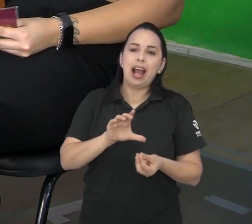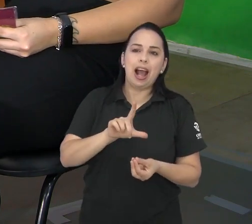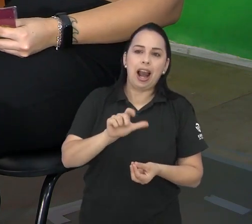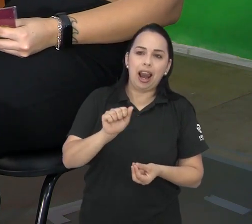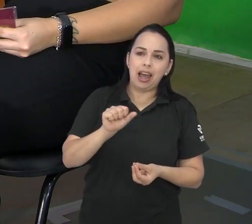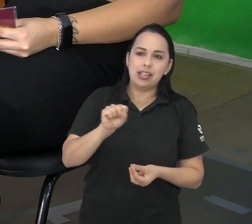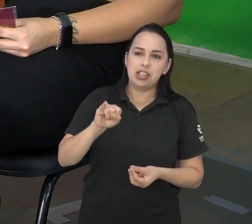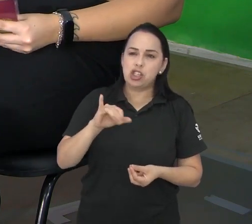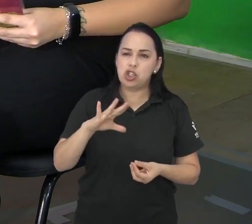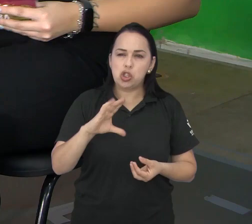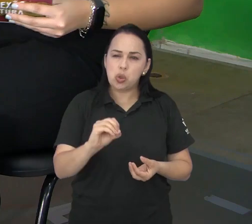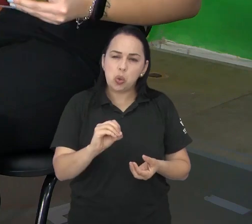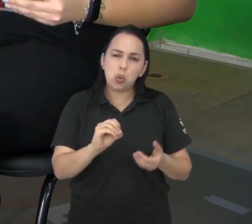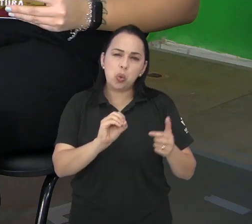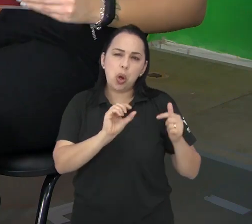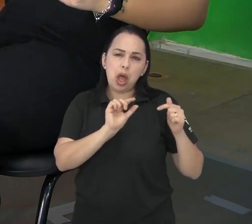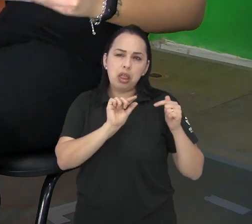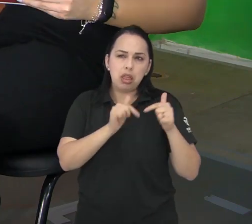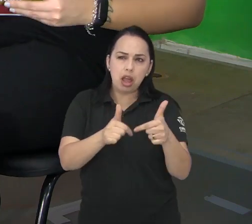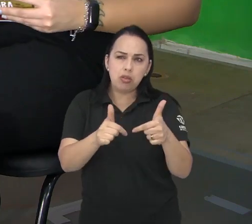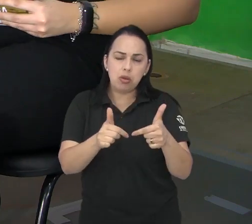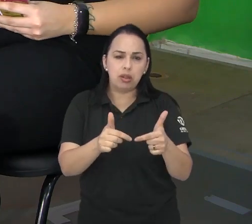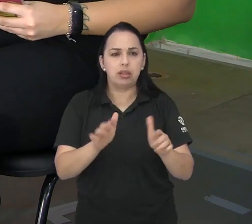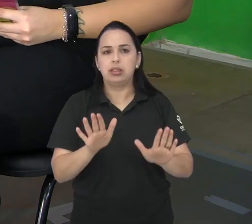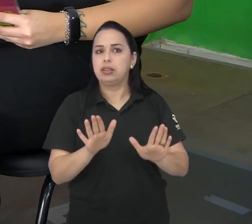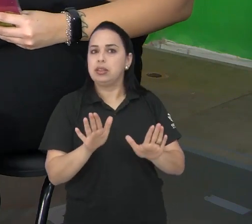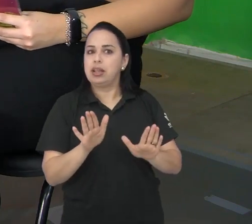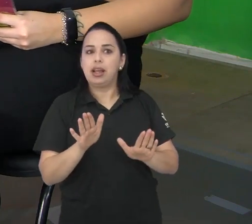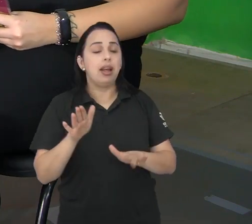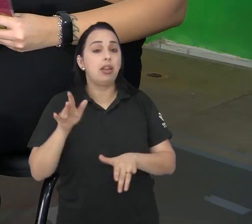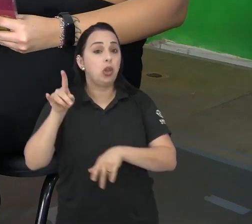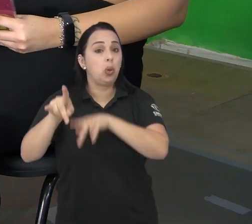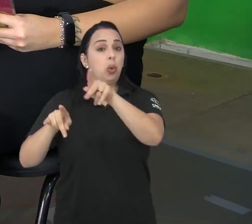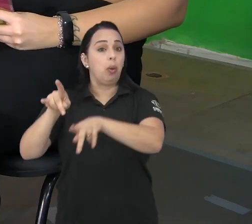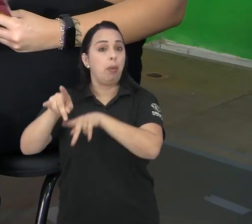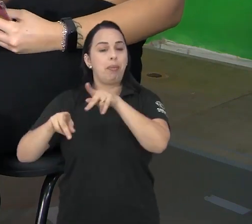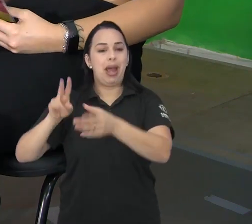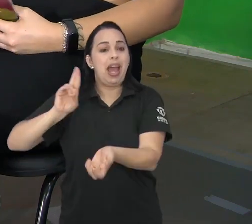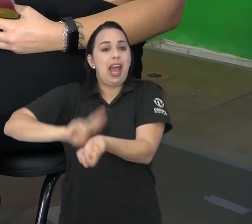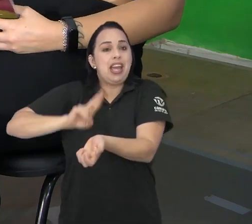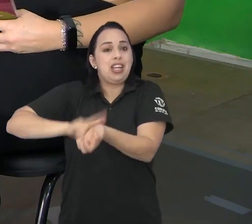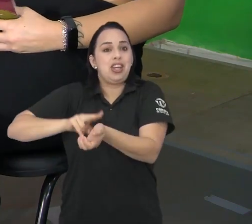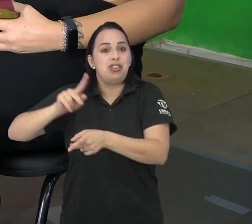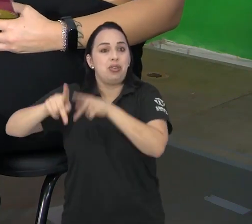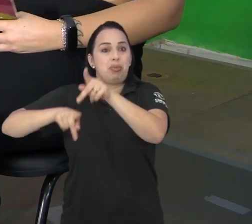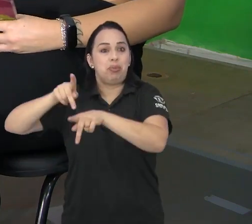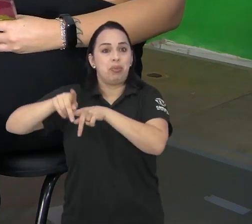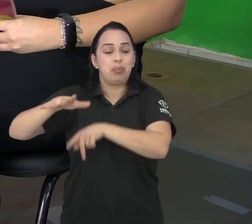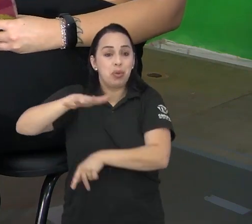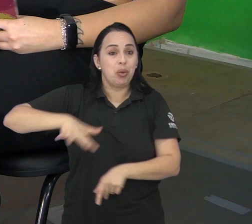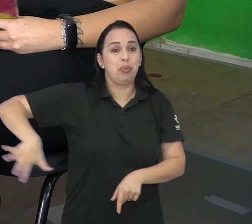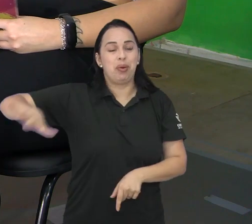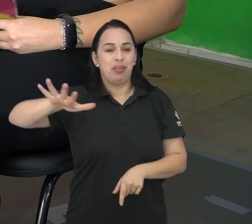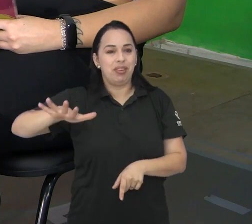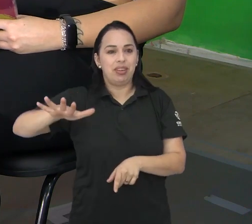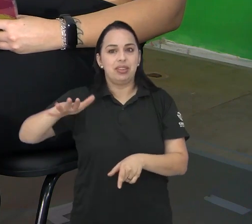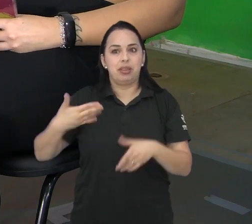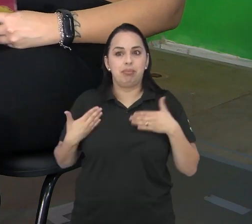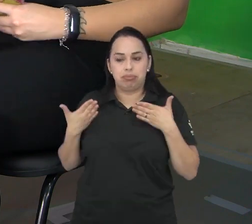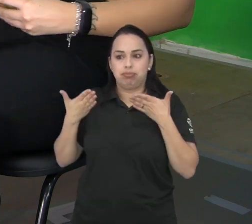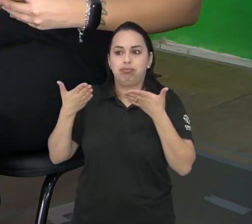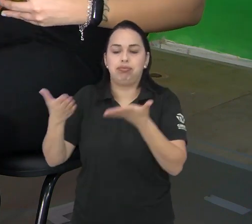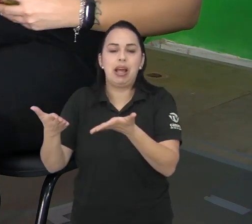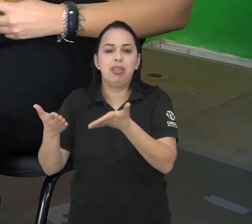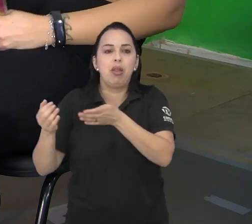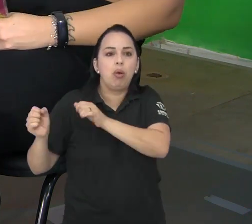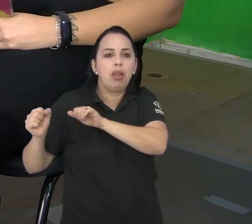não é? Como assim você diz? Esse ritmo, os ritmos. São ritmos populares que geralmente você encontra só indo lá mesmo, né? Você não tem uma